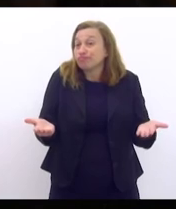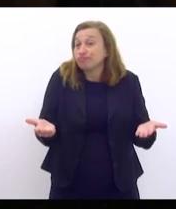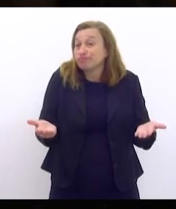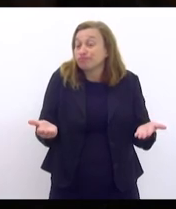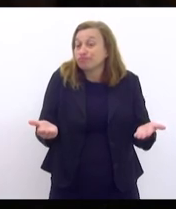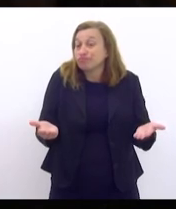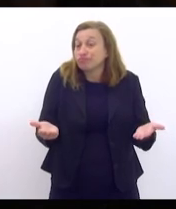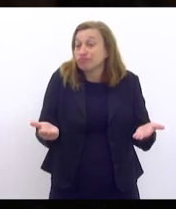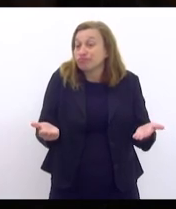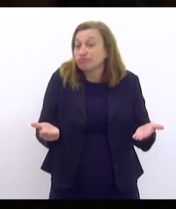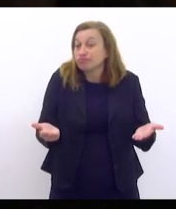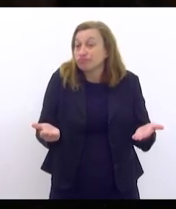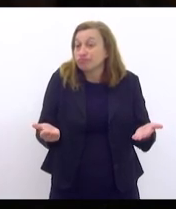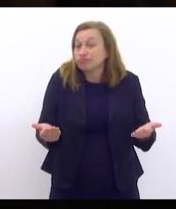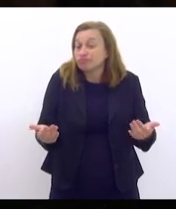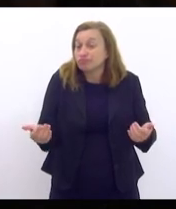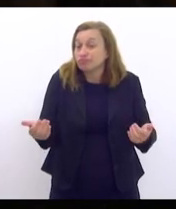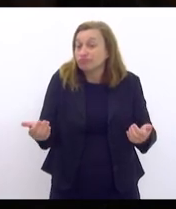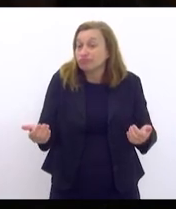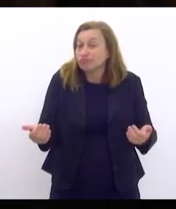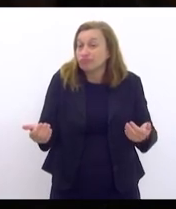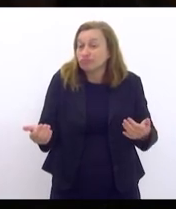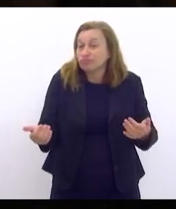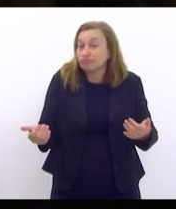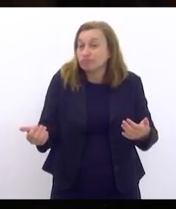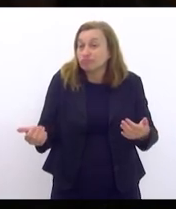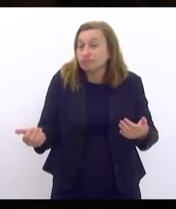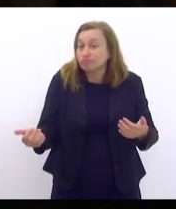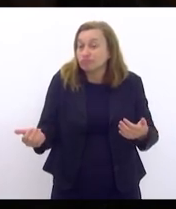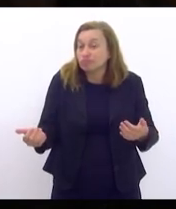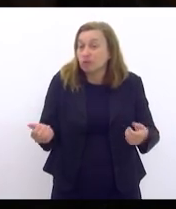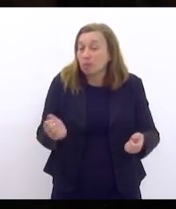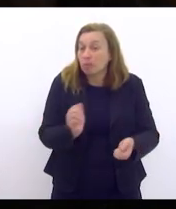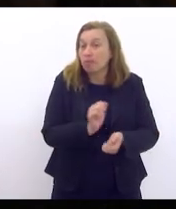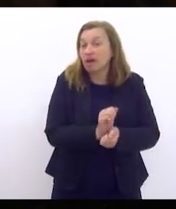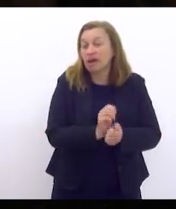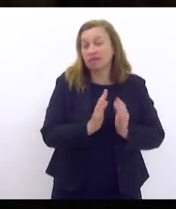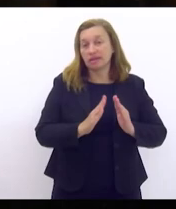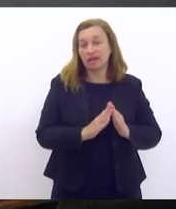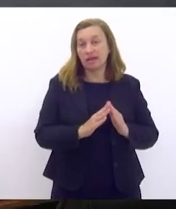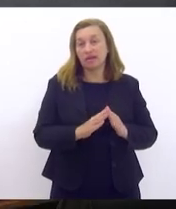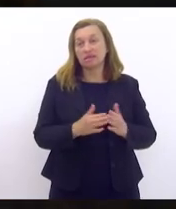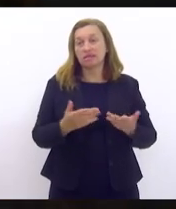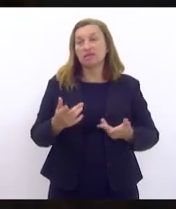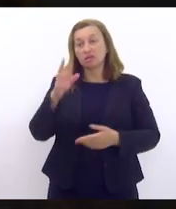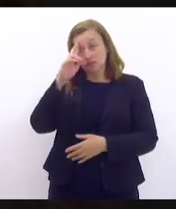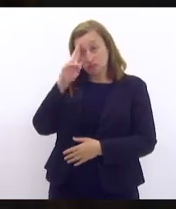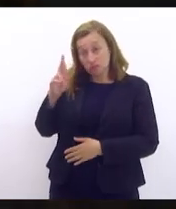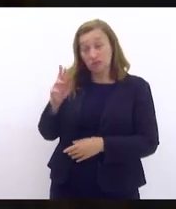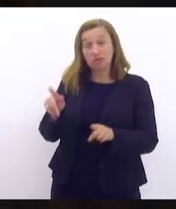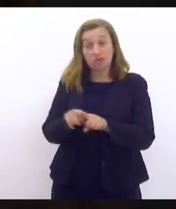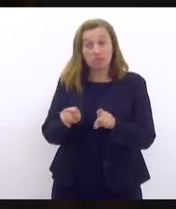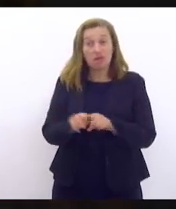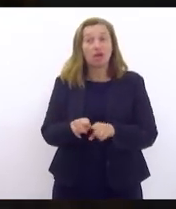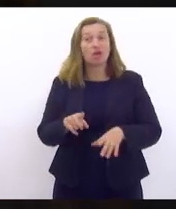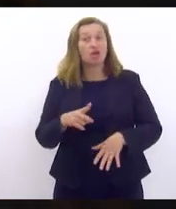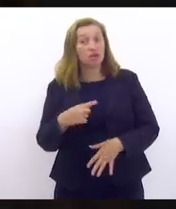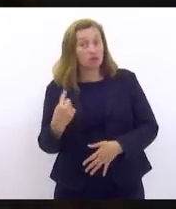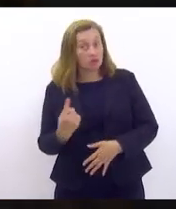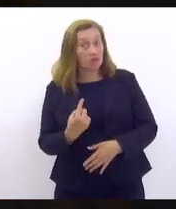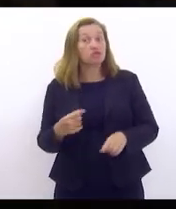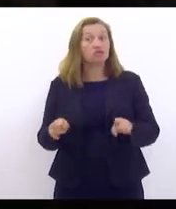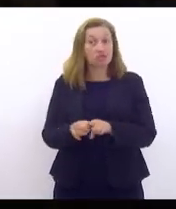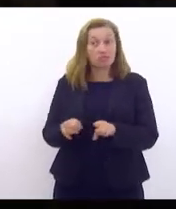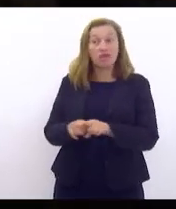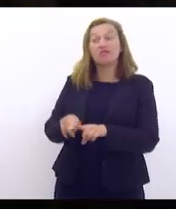estão trementando na casa inclusive de vossa excelência também que nós unificamos